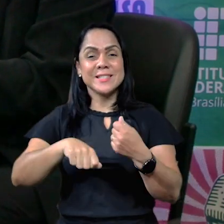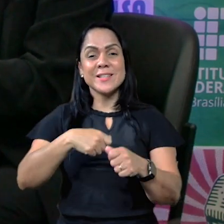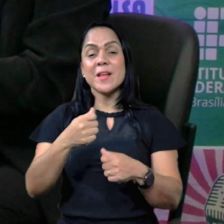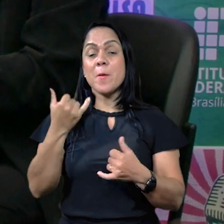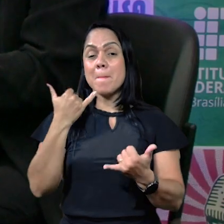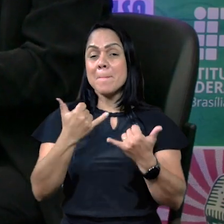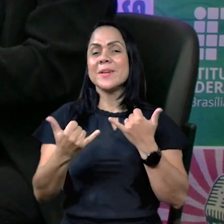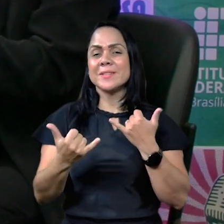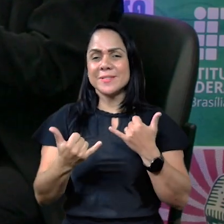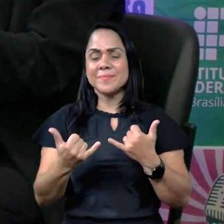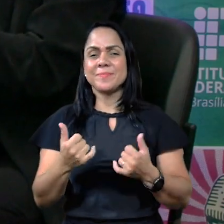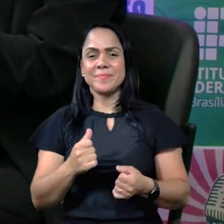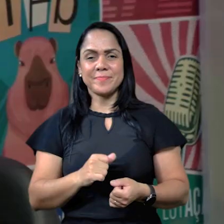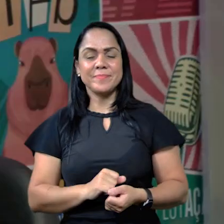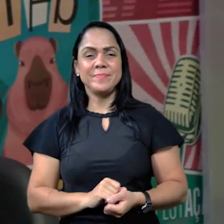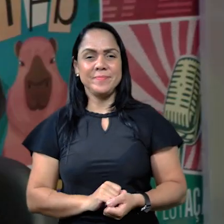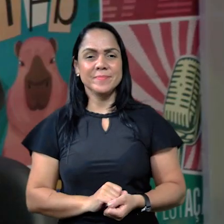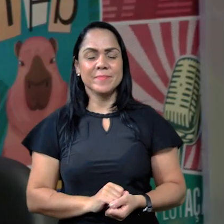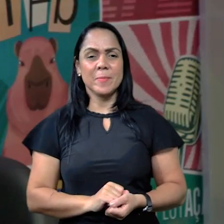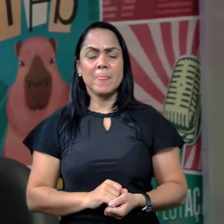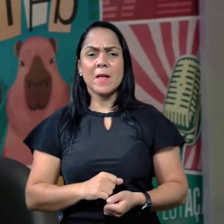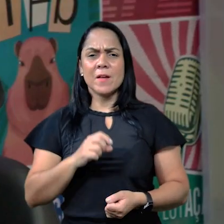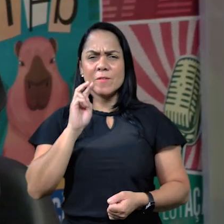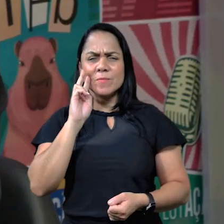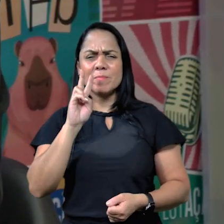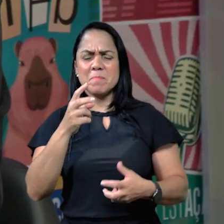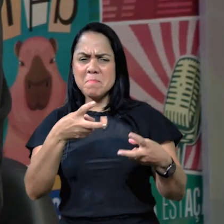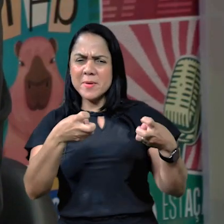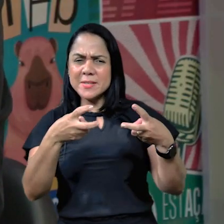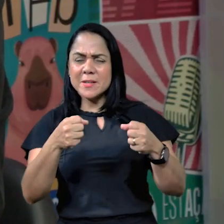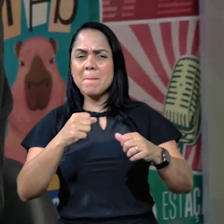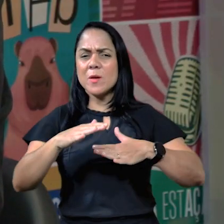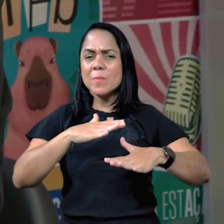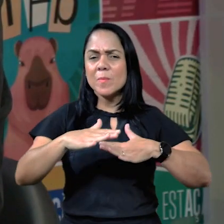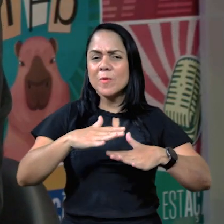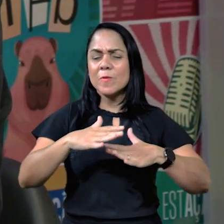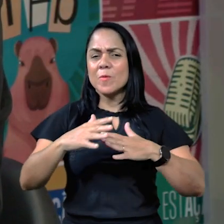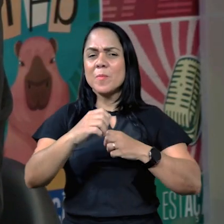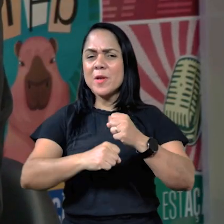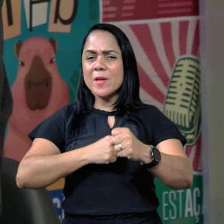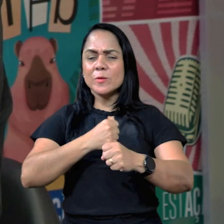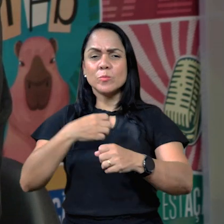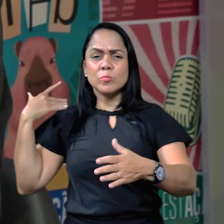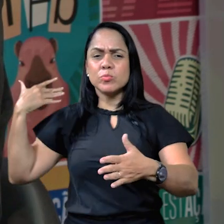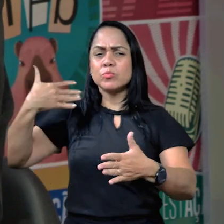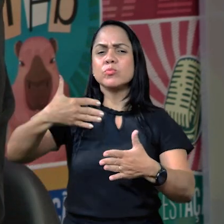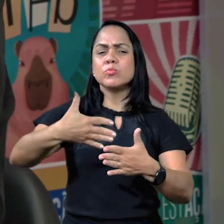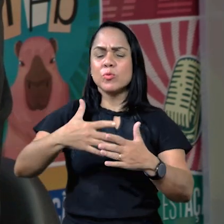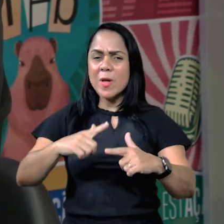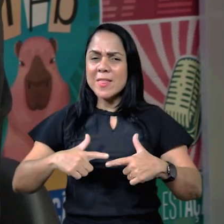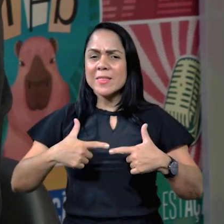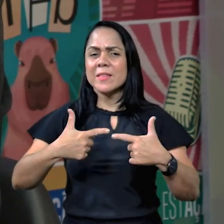Ah, entendi. A gente viu um movimento nos últimos anos, Tael, de defesa dos direitos